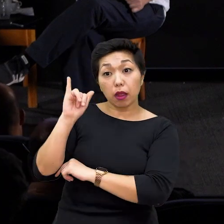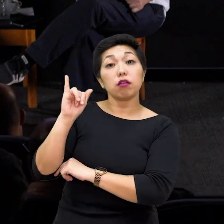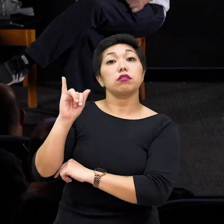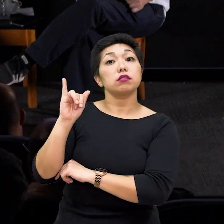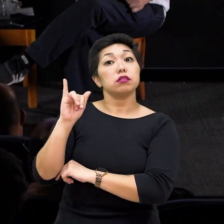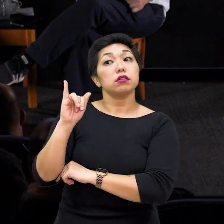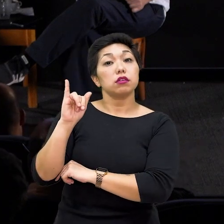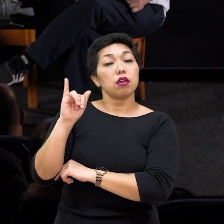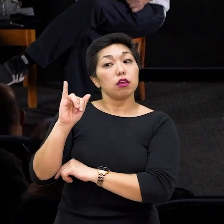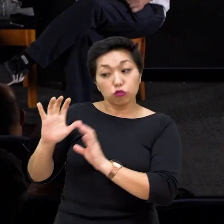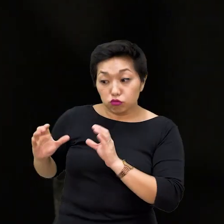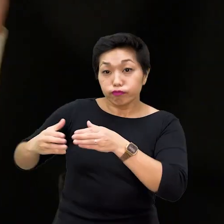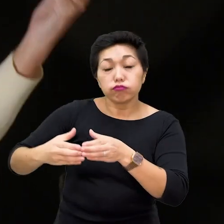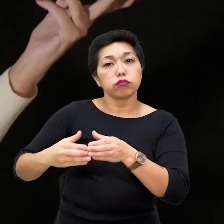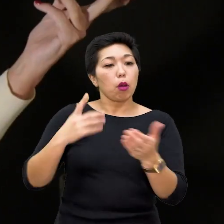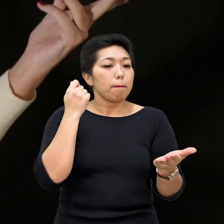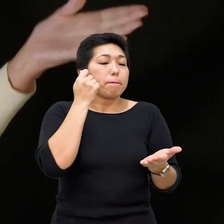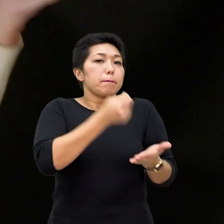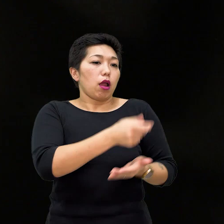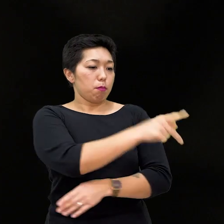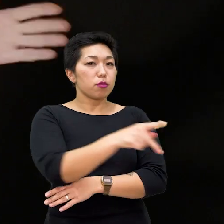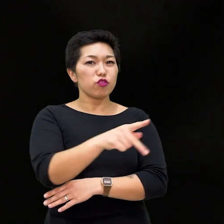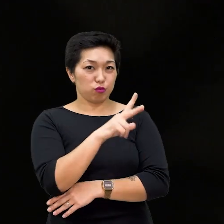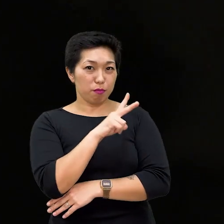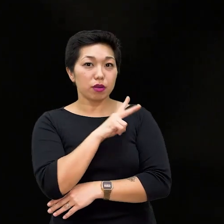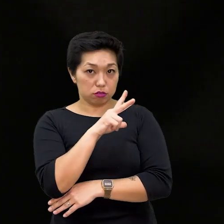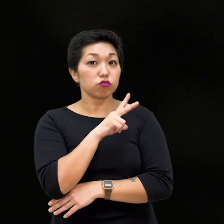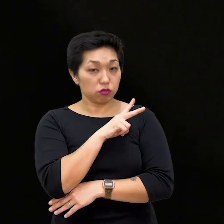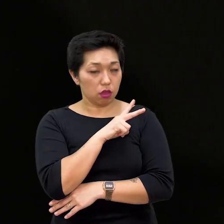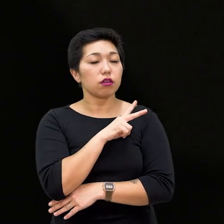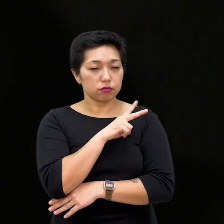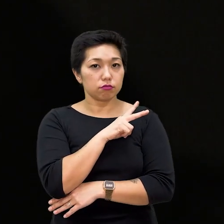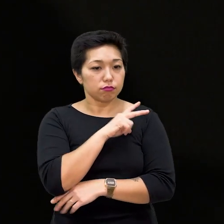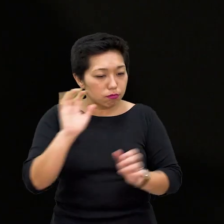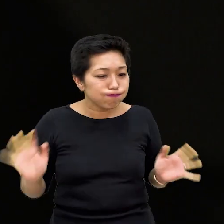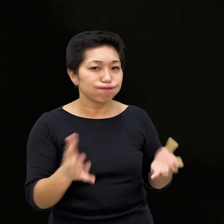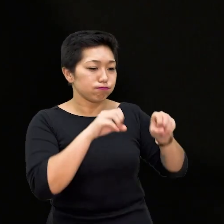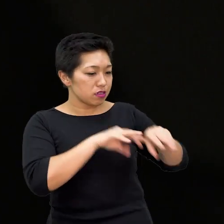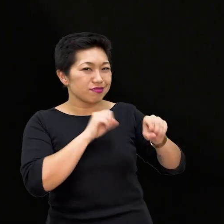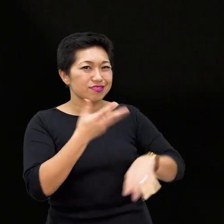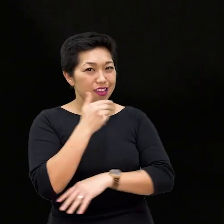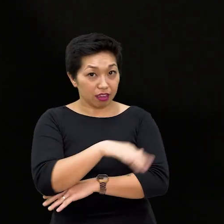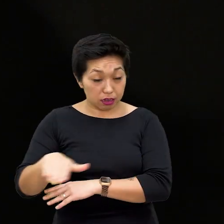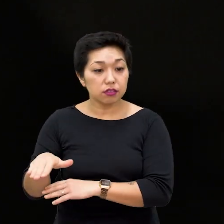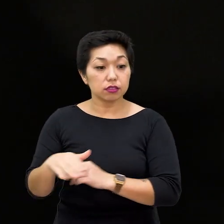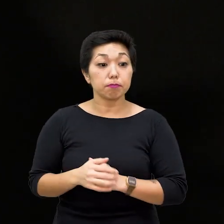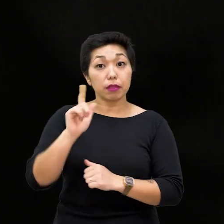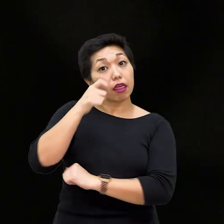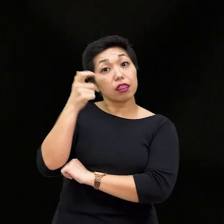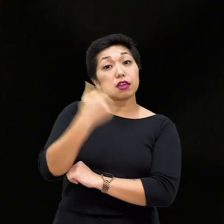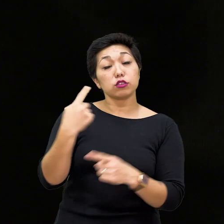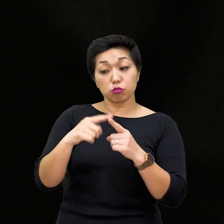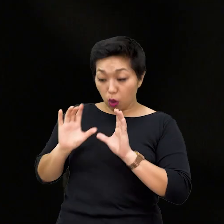contratar professoras nas vilas onde tem muitas crianças, para contratar mais professores. E é